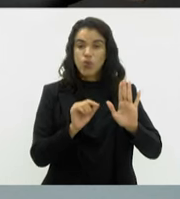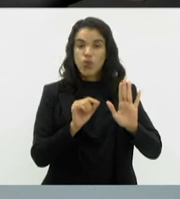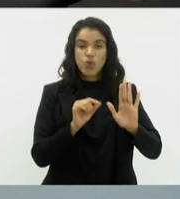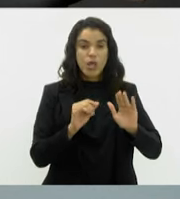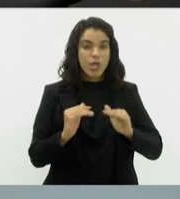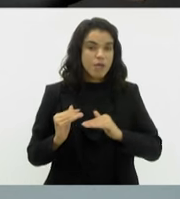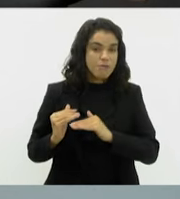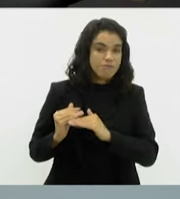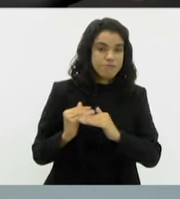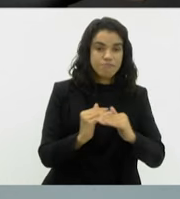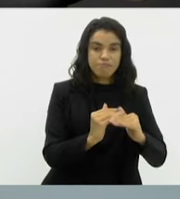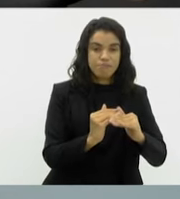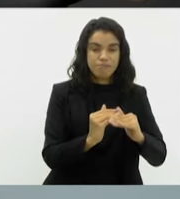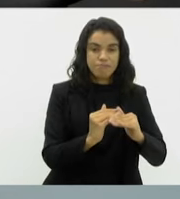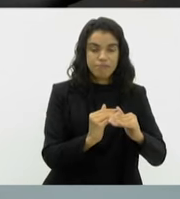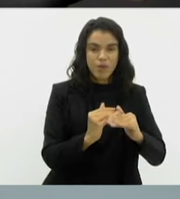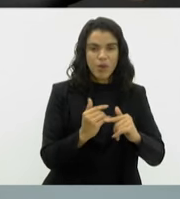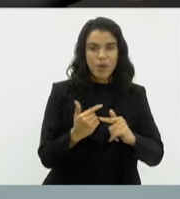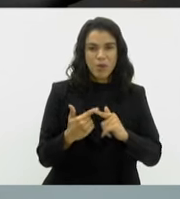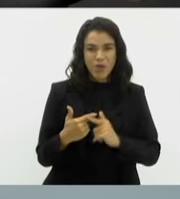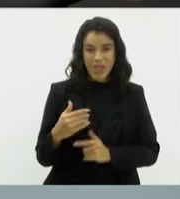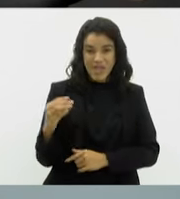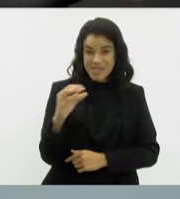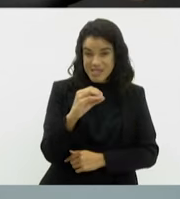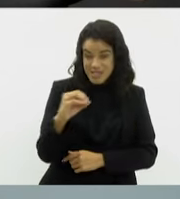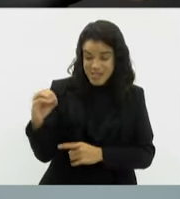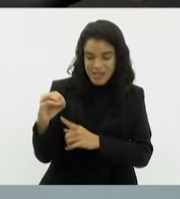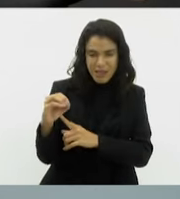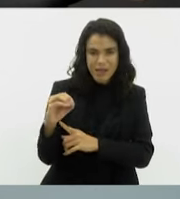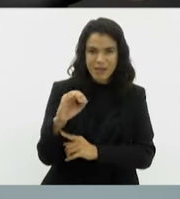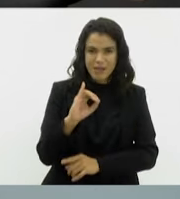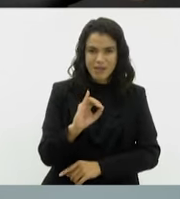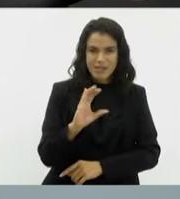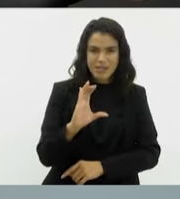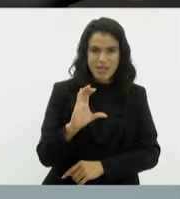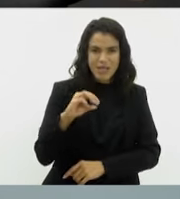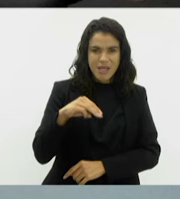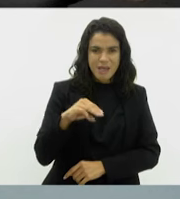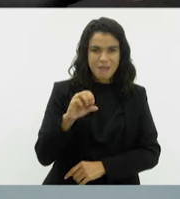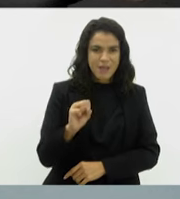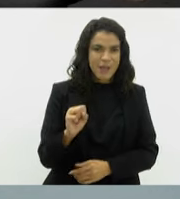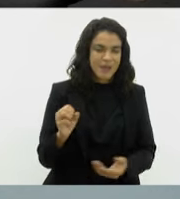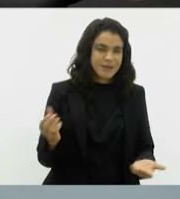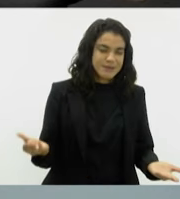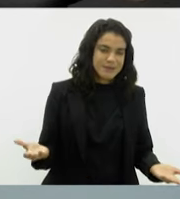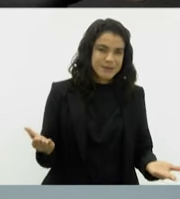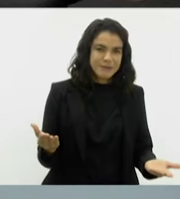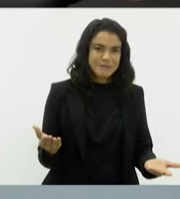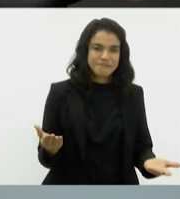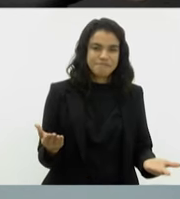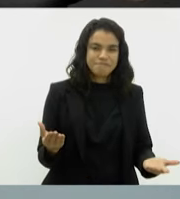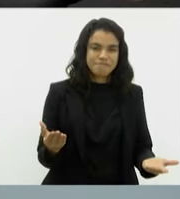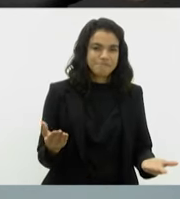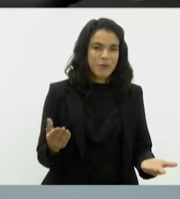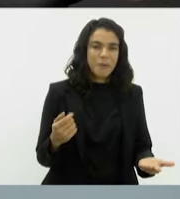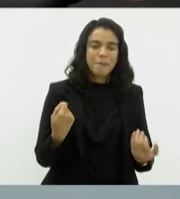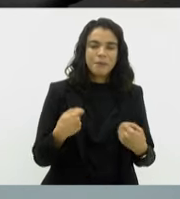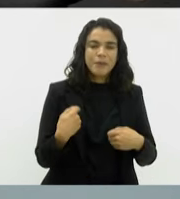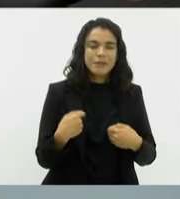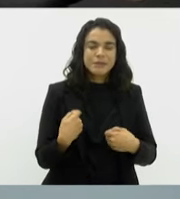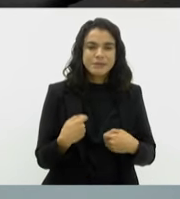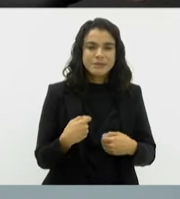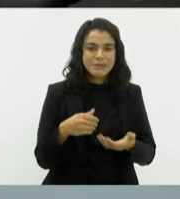modal. Porque se eu for zerar o ICMS, inconstitucional a matéria, eu tenho que baixar em diligência